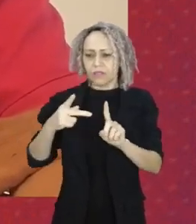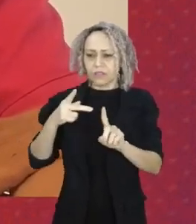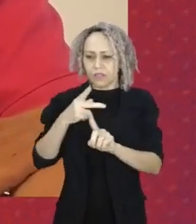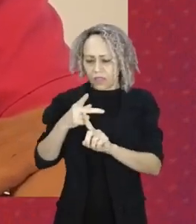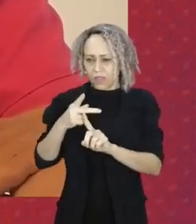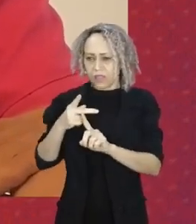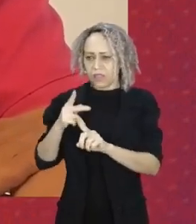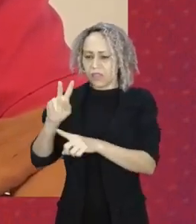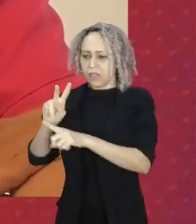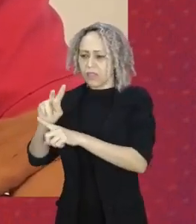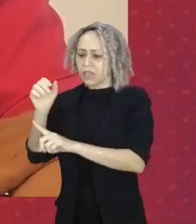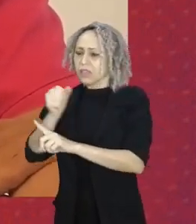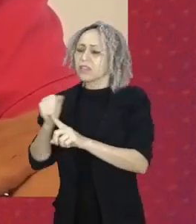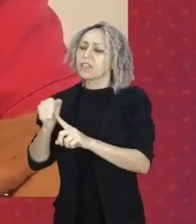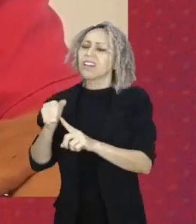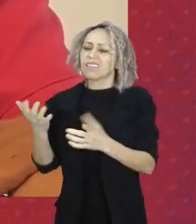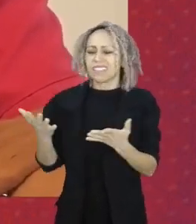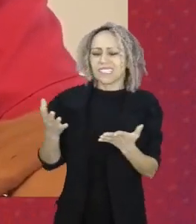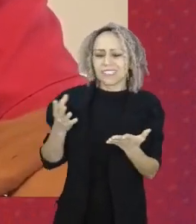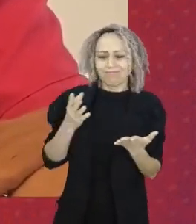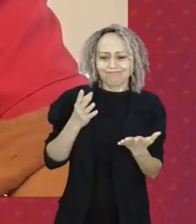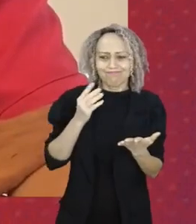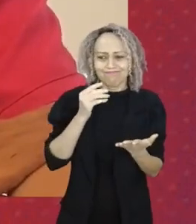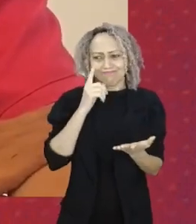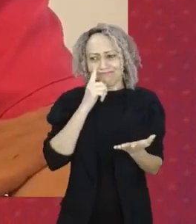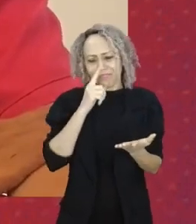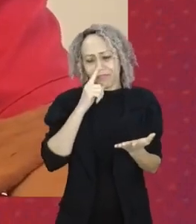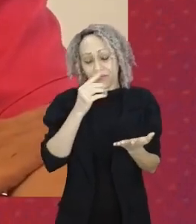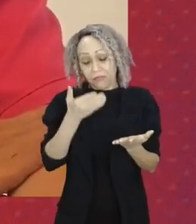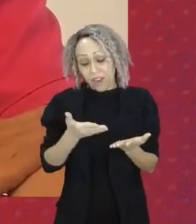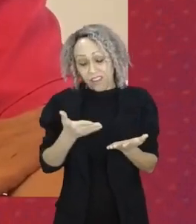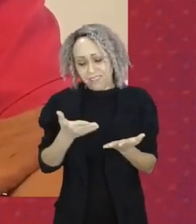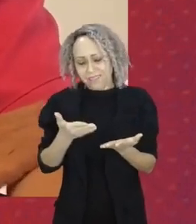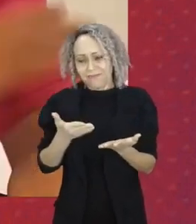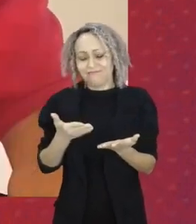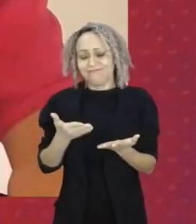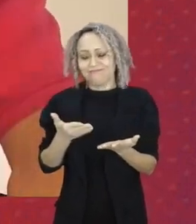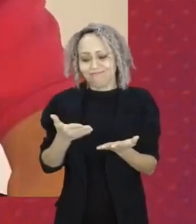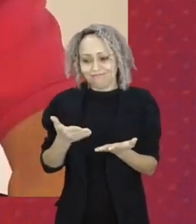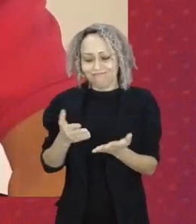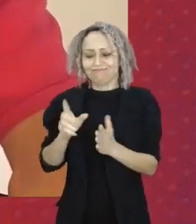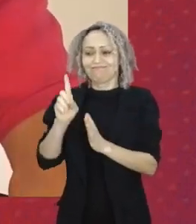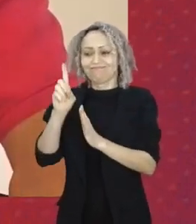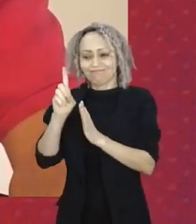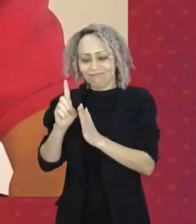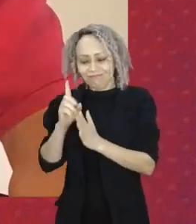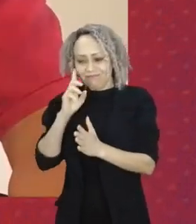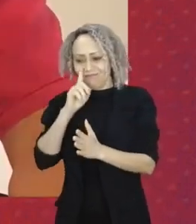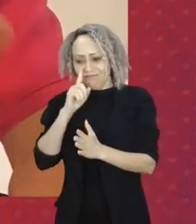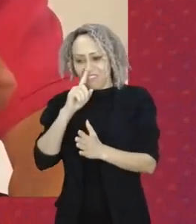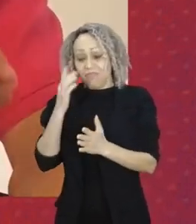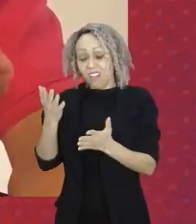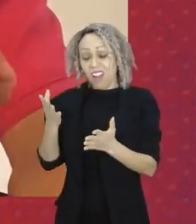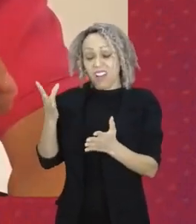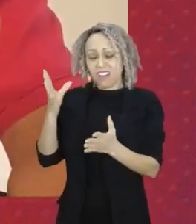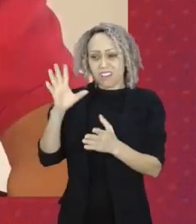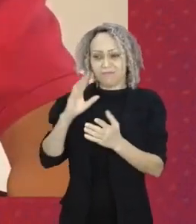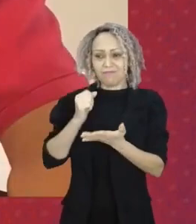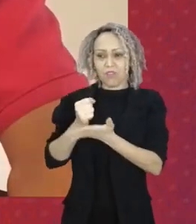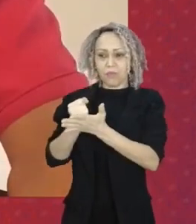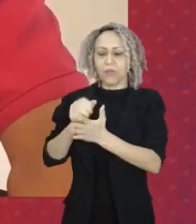lacunas ao discorrer sobre os direitos das pessoas com deficiência. Percebam que